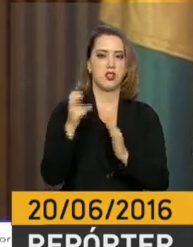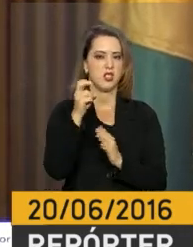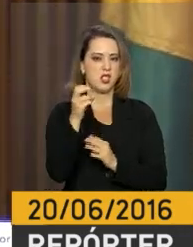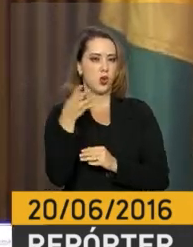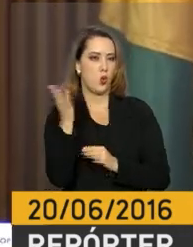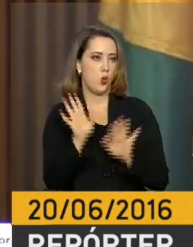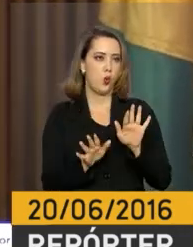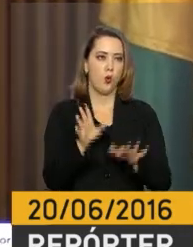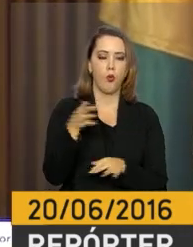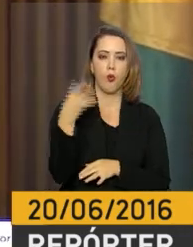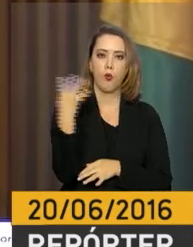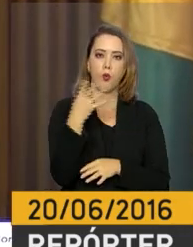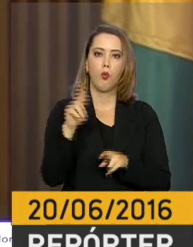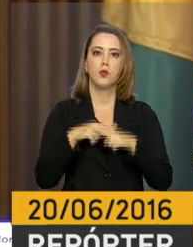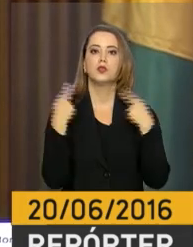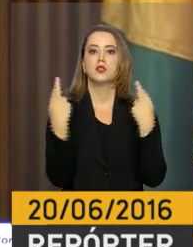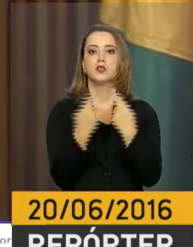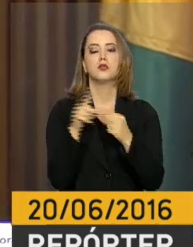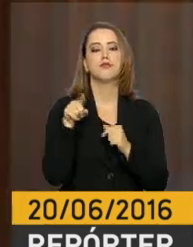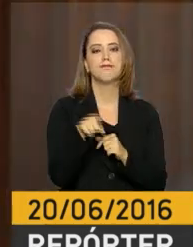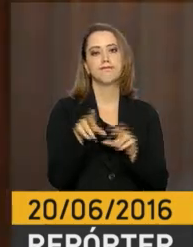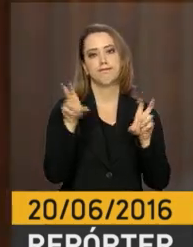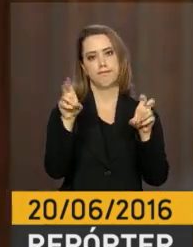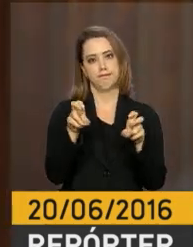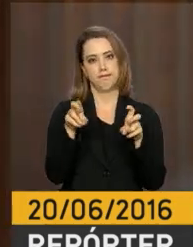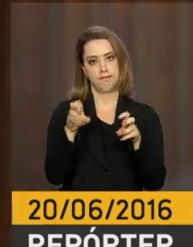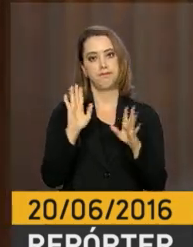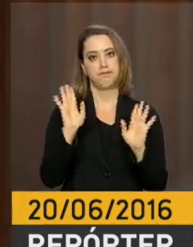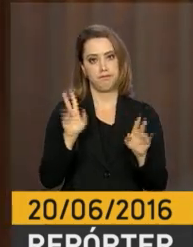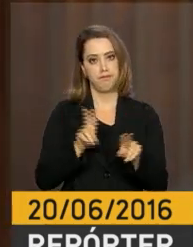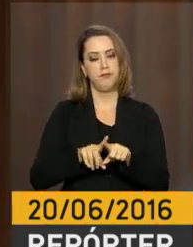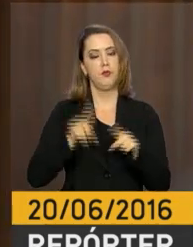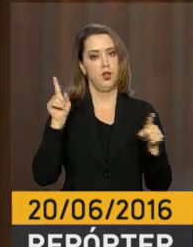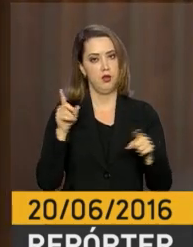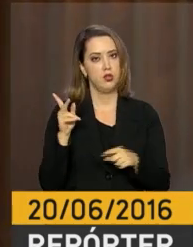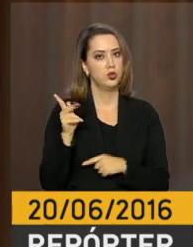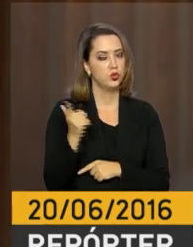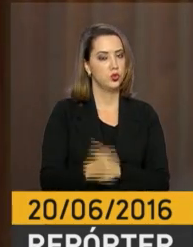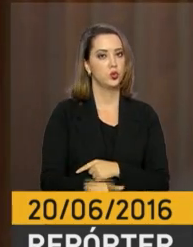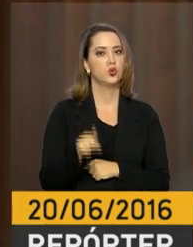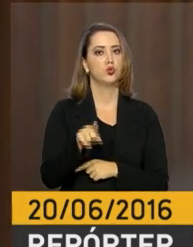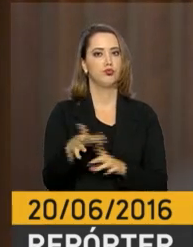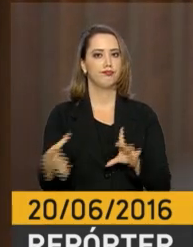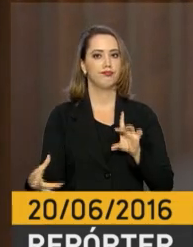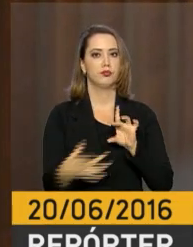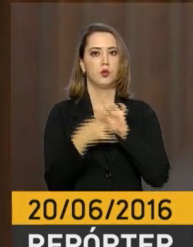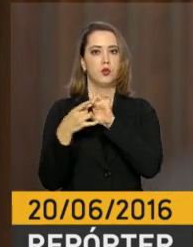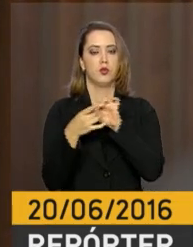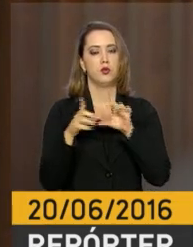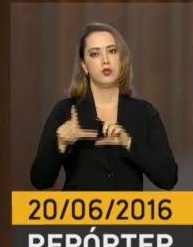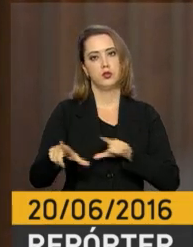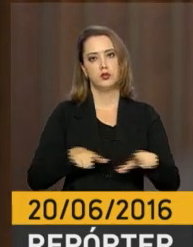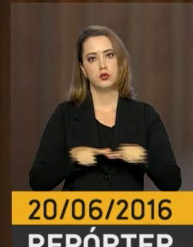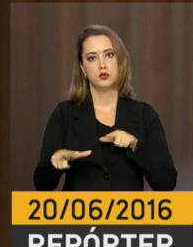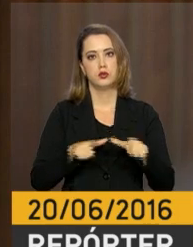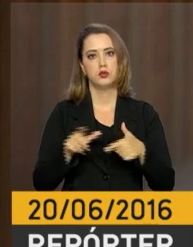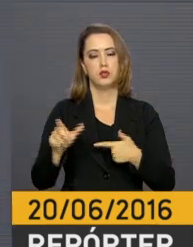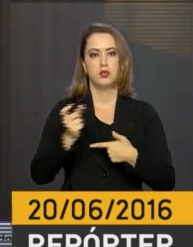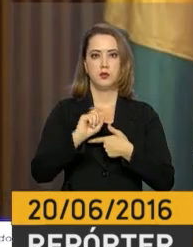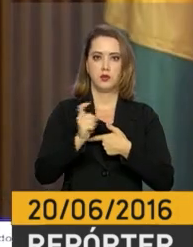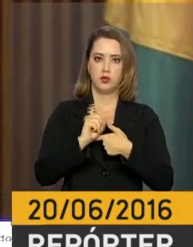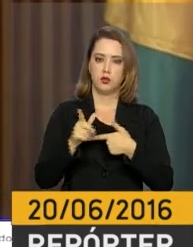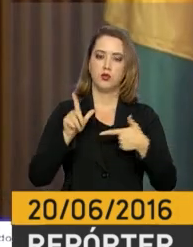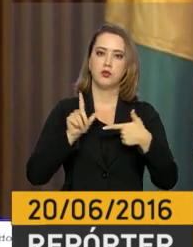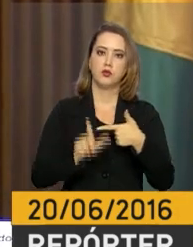referentes a esse tema e mais uma vez em face precisamente da integração do trabalho do legislativo e